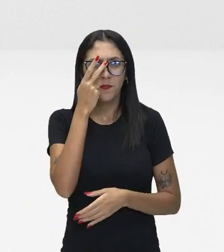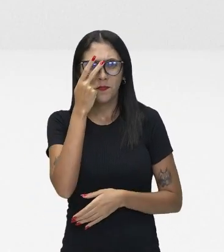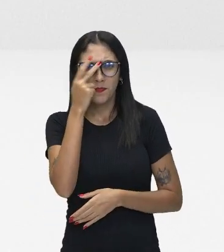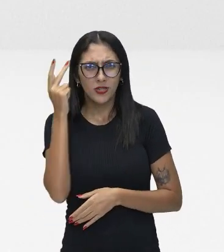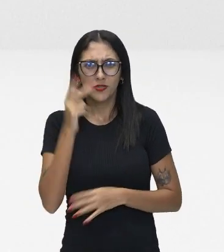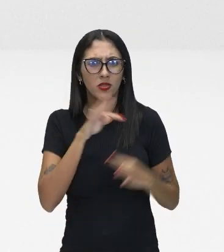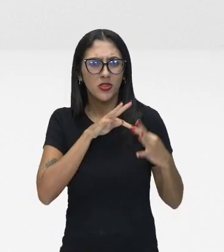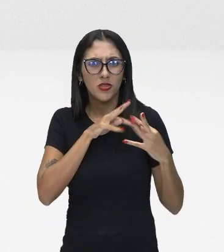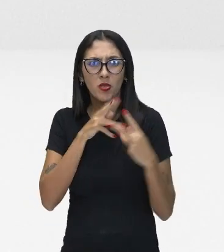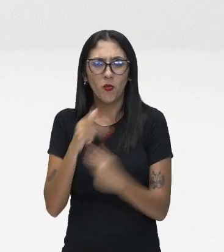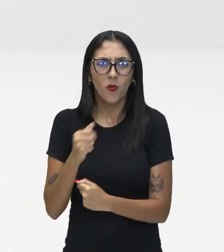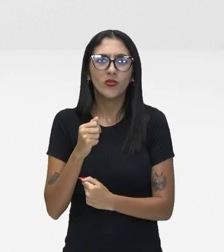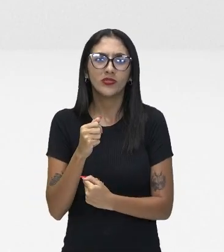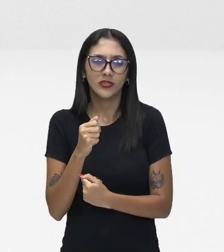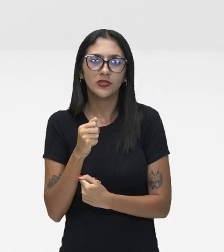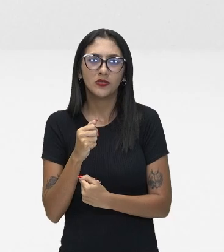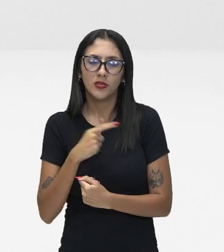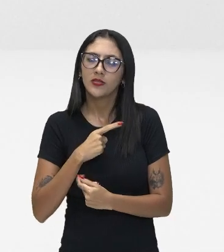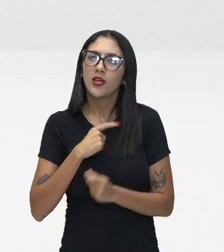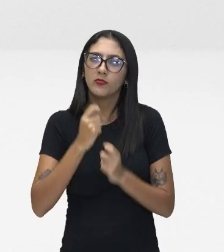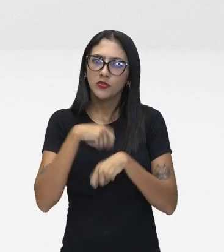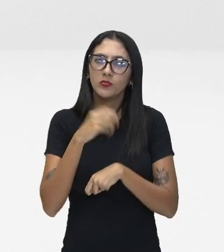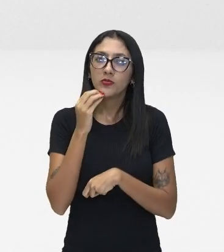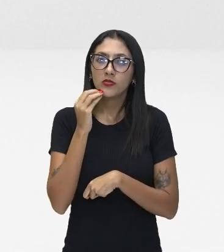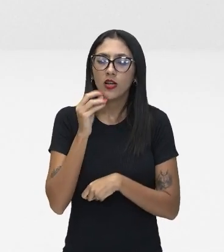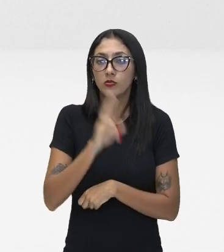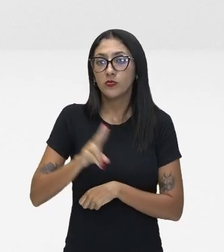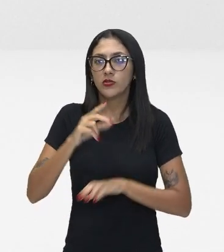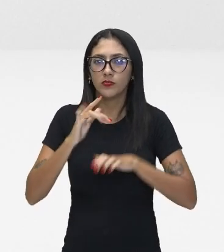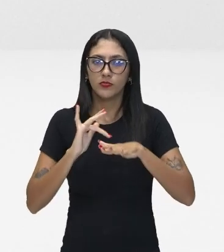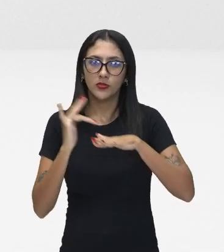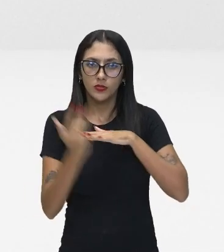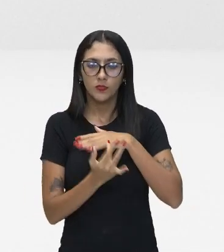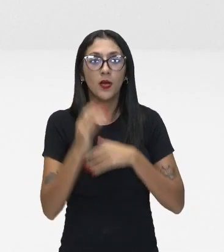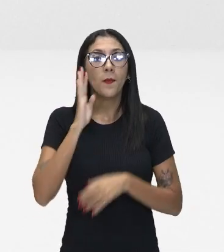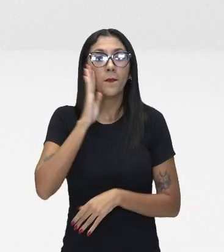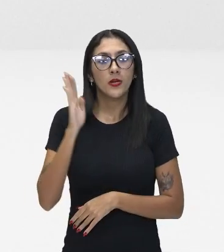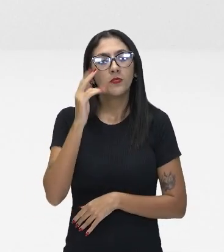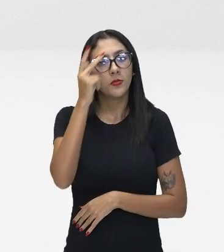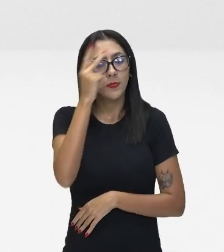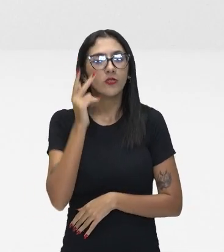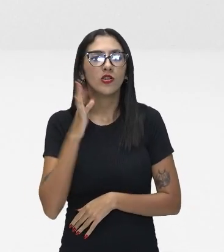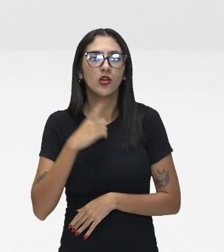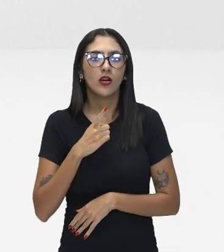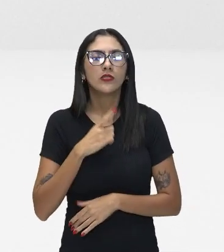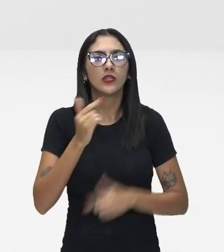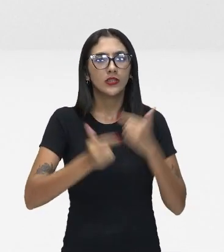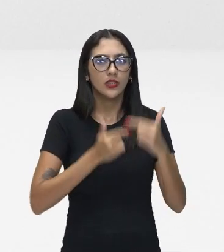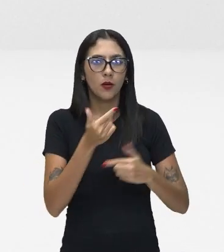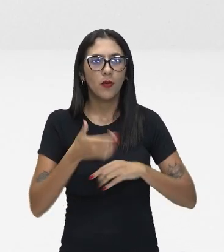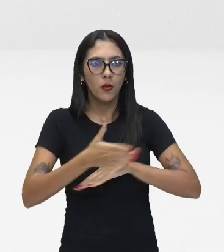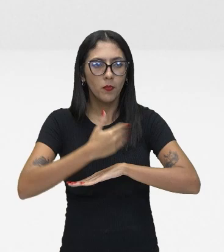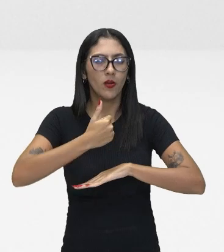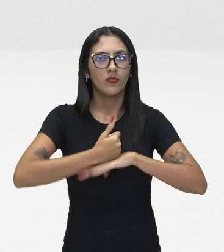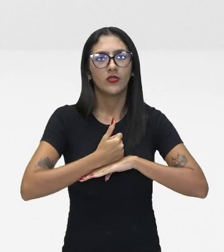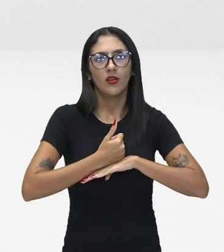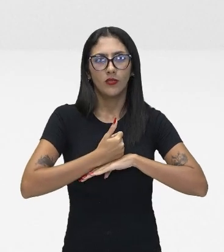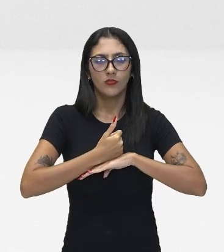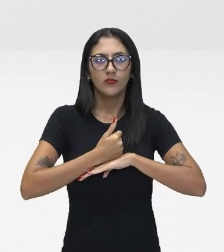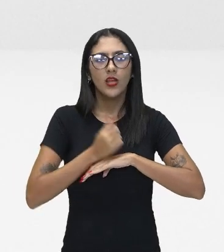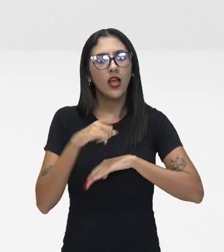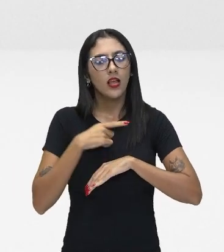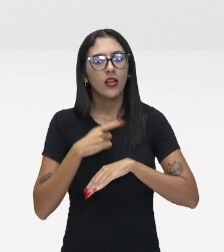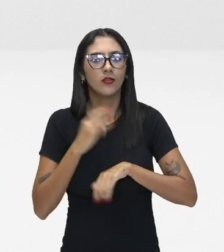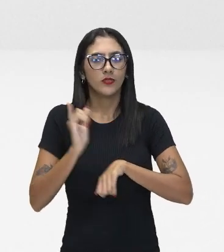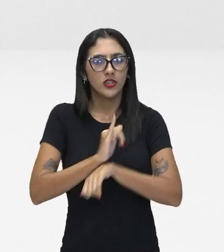raras pessoas que não possuem, né, as redes sociais, principalmente empreendedores, que é uma forma, né, de se chegar aos clientes.